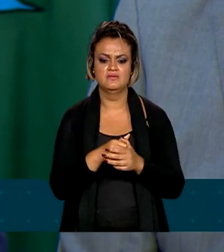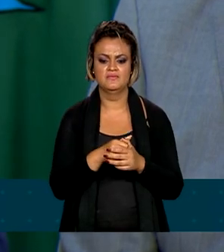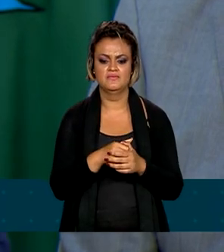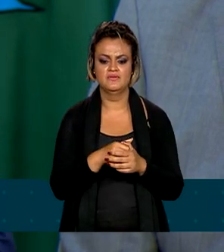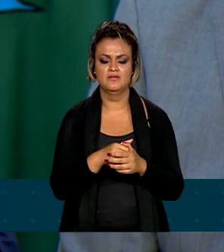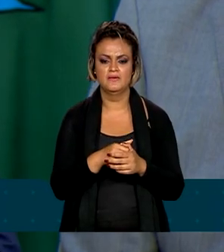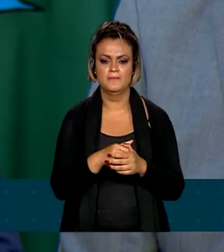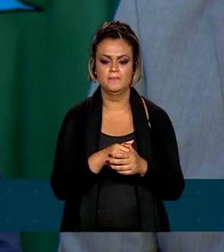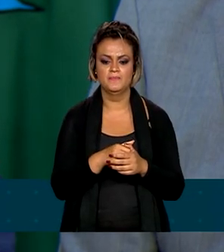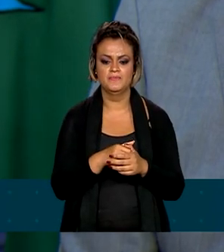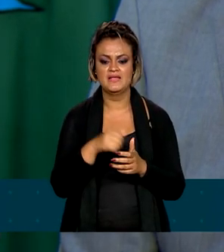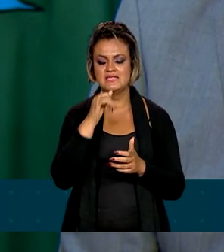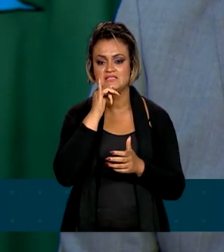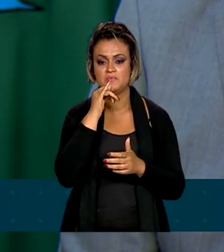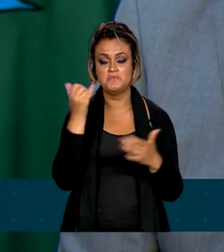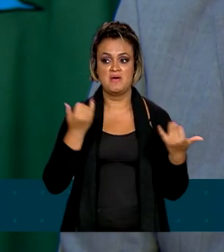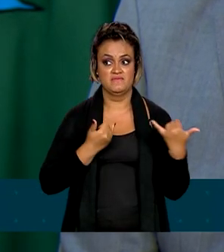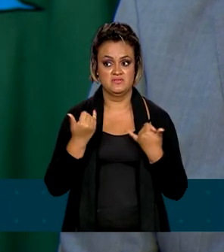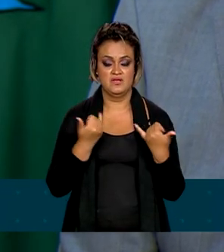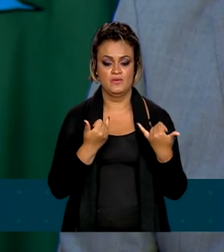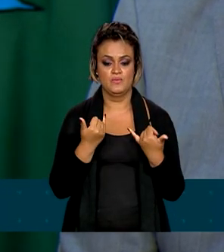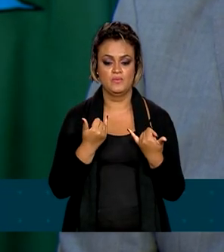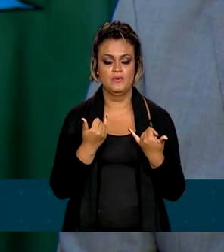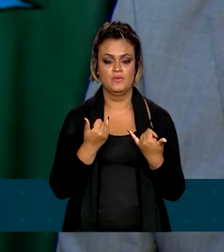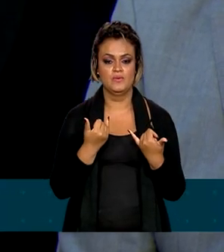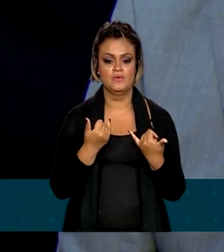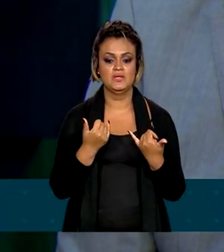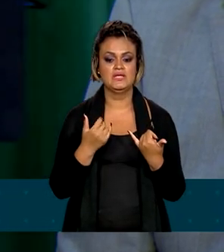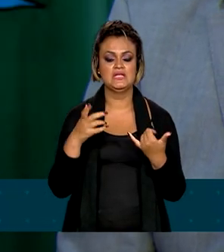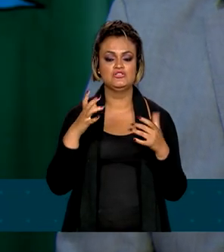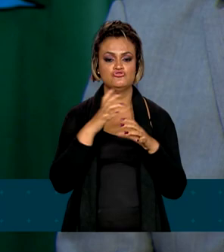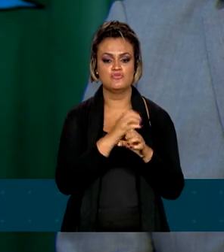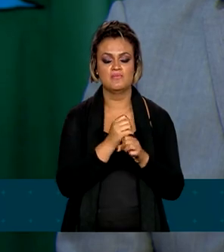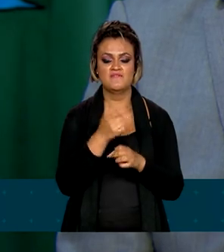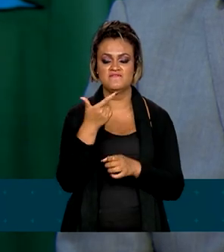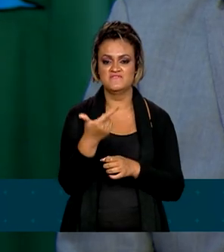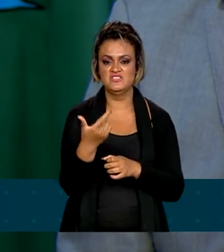exemplo, eu fiquei sabendo que nós temos